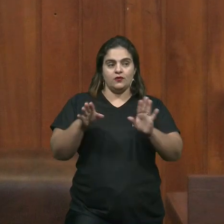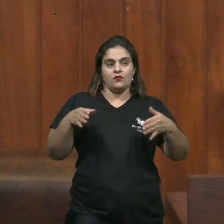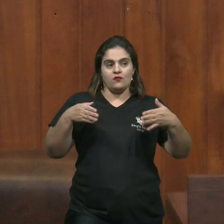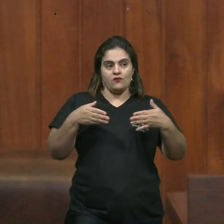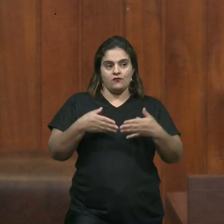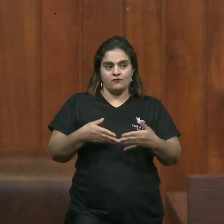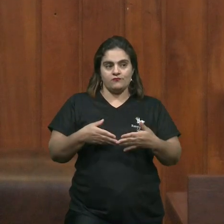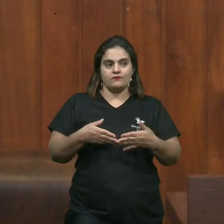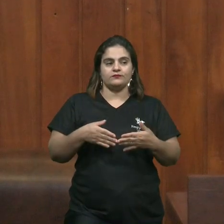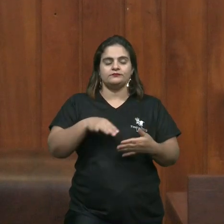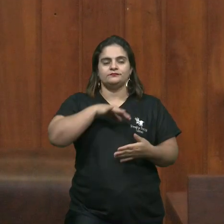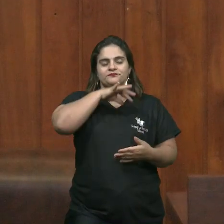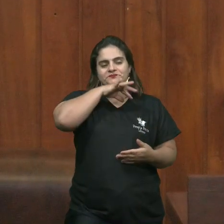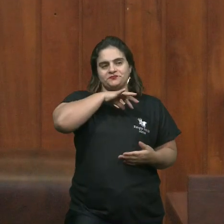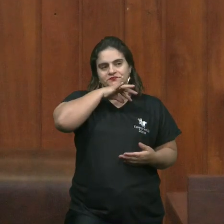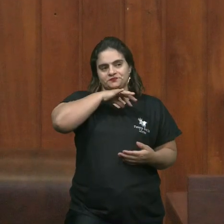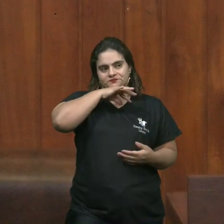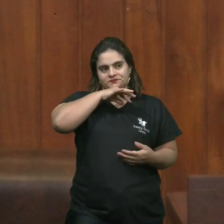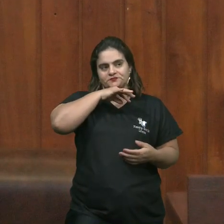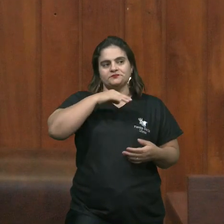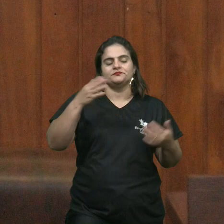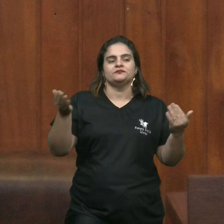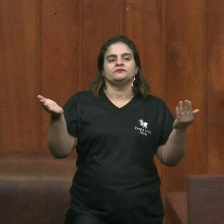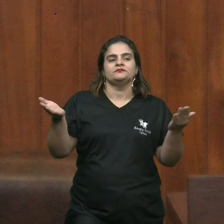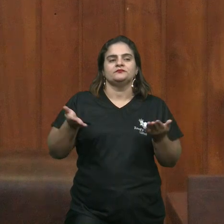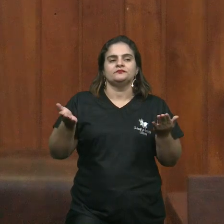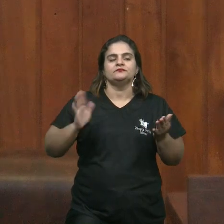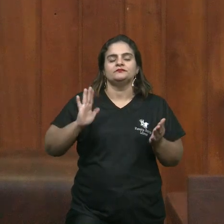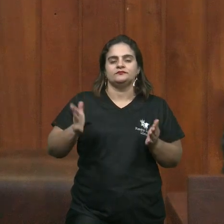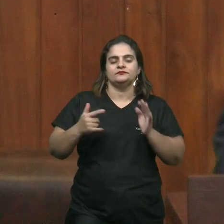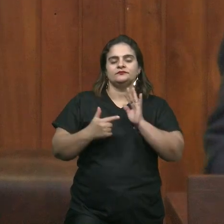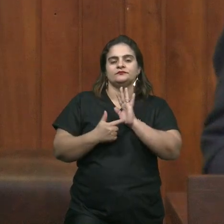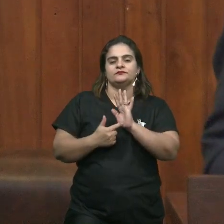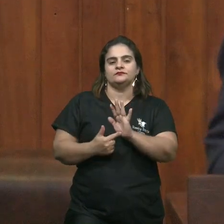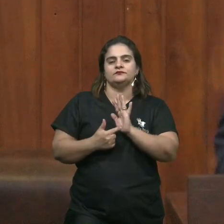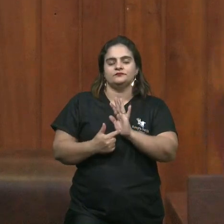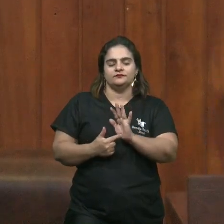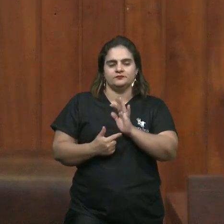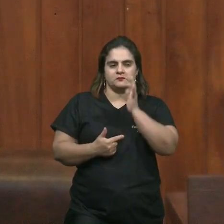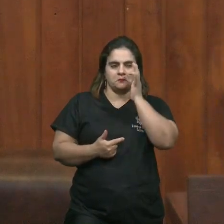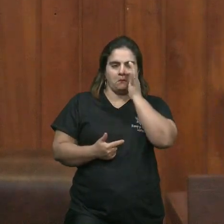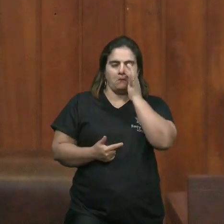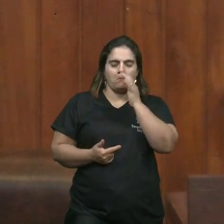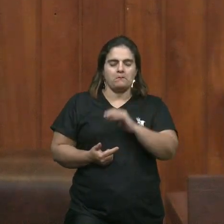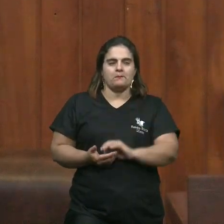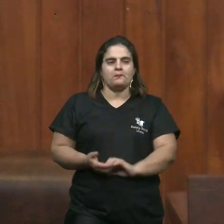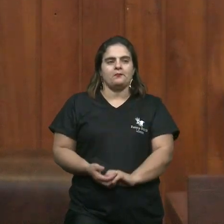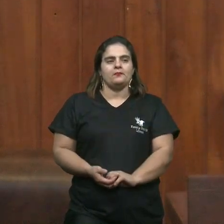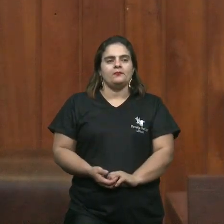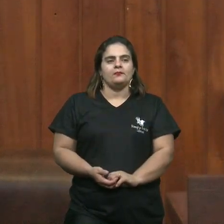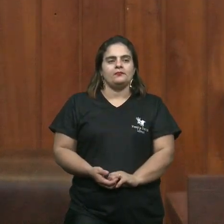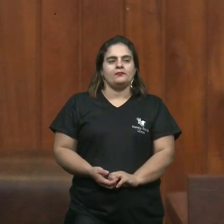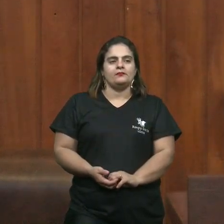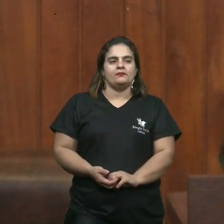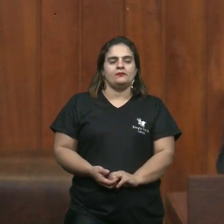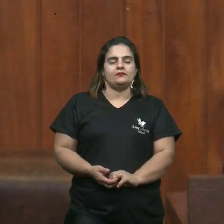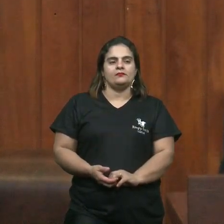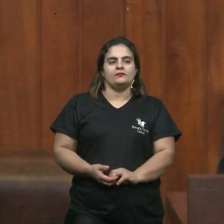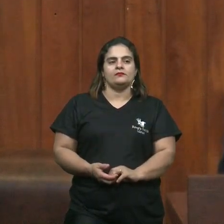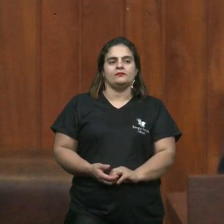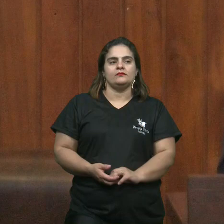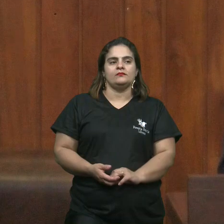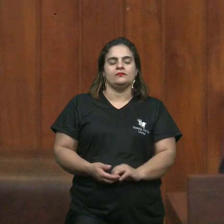pela causa animal. Eu apresentei nessa casa, vereador Júnior Moraes, um projeto de lei